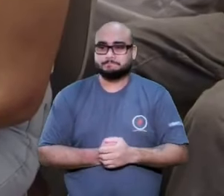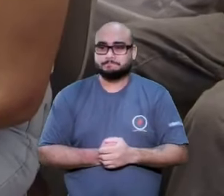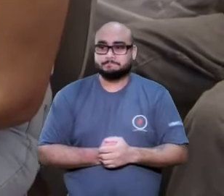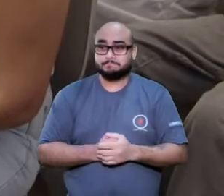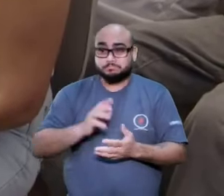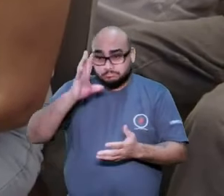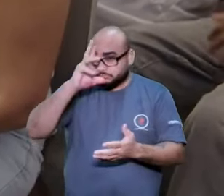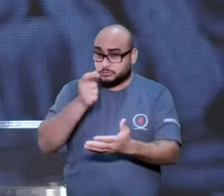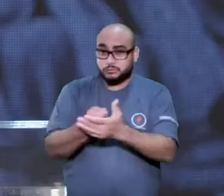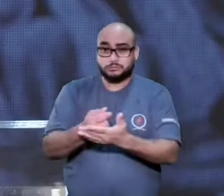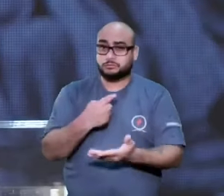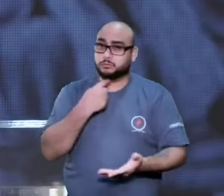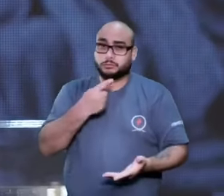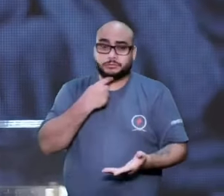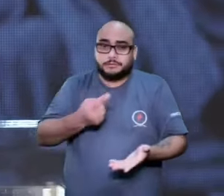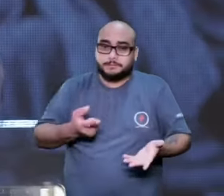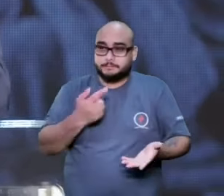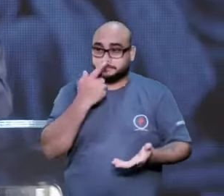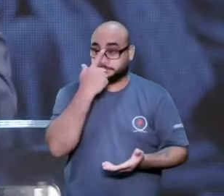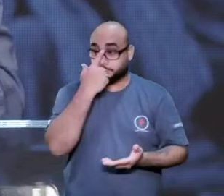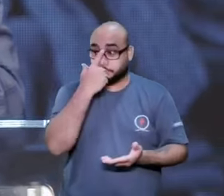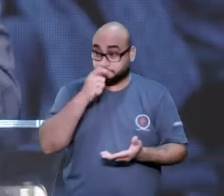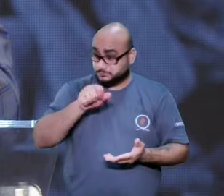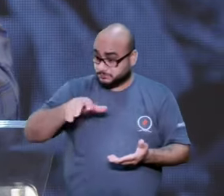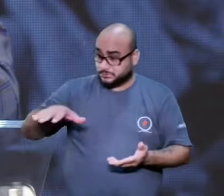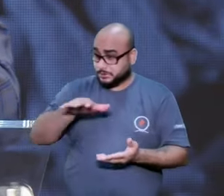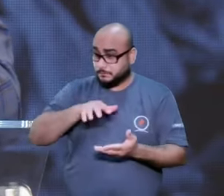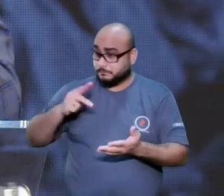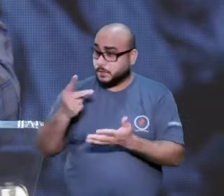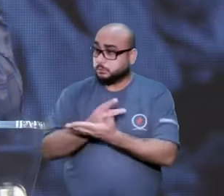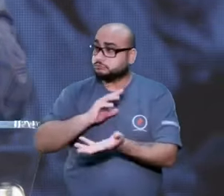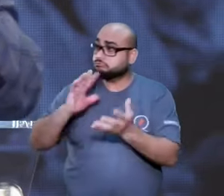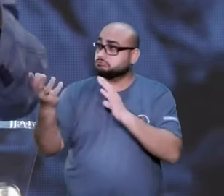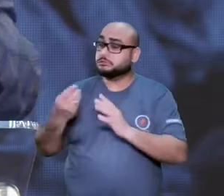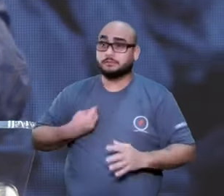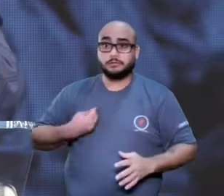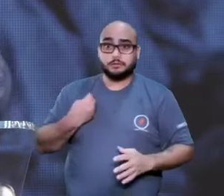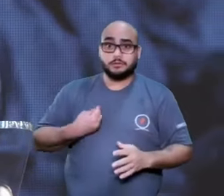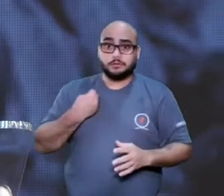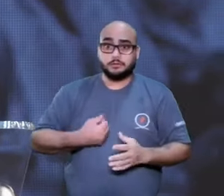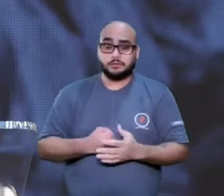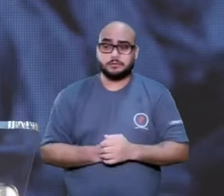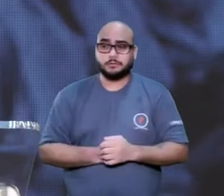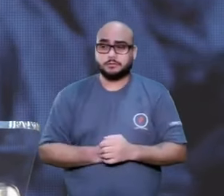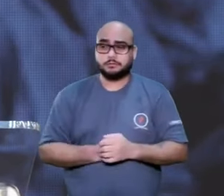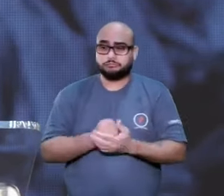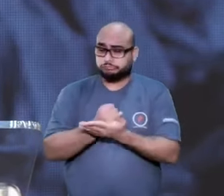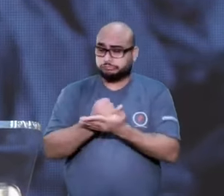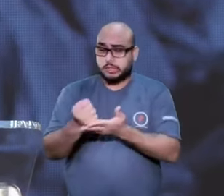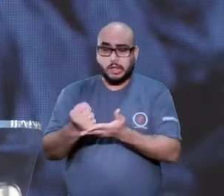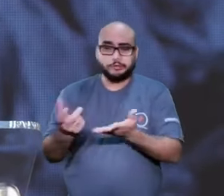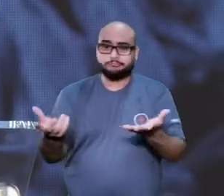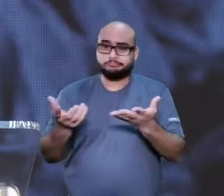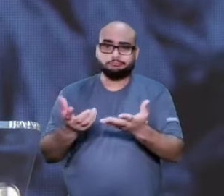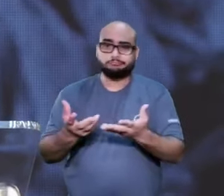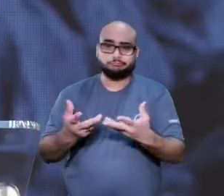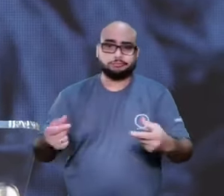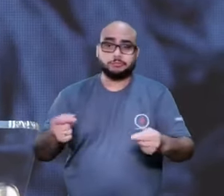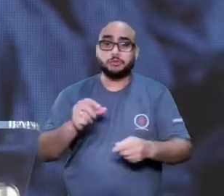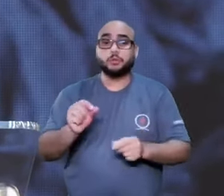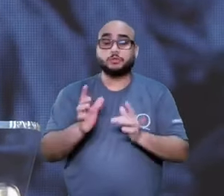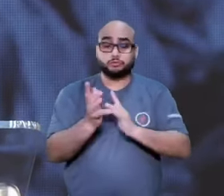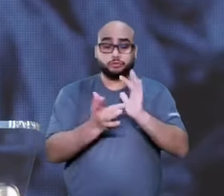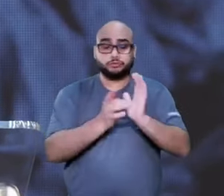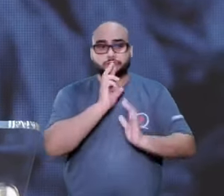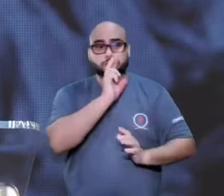possibilidade as circunstâncias da vida acabou conosco aí Jesus diz